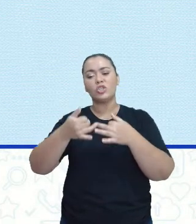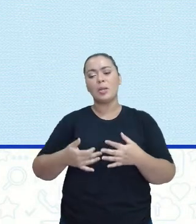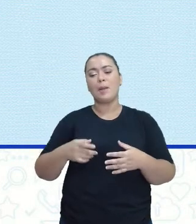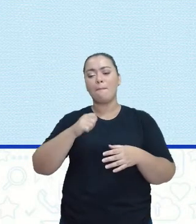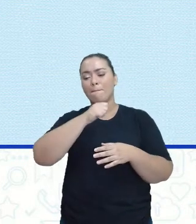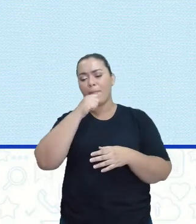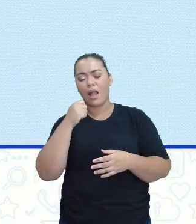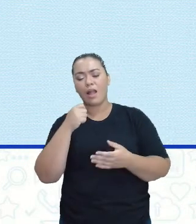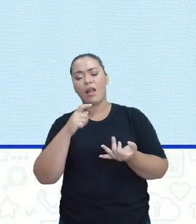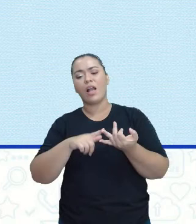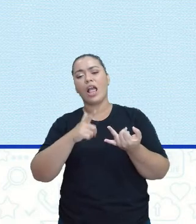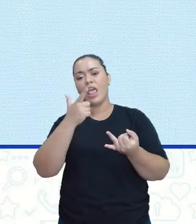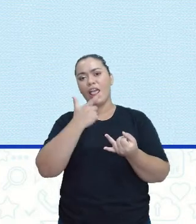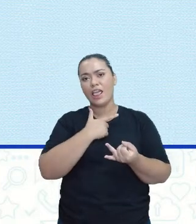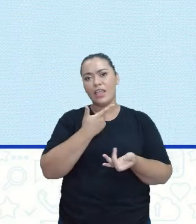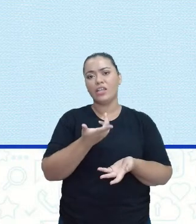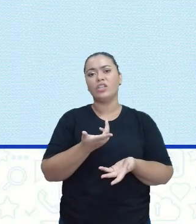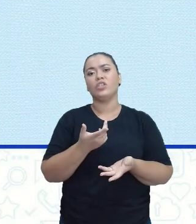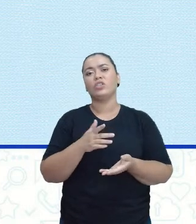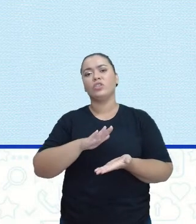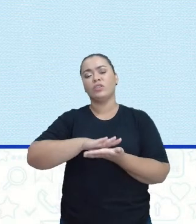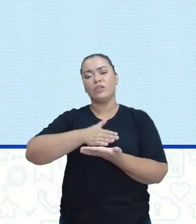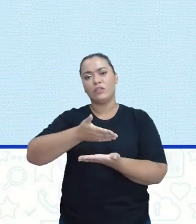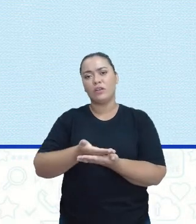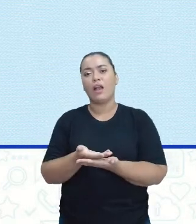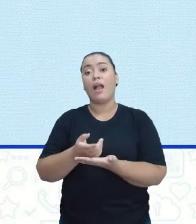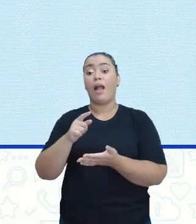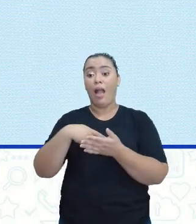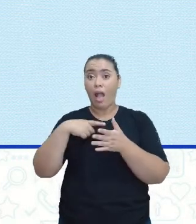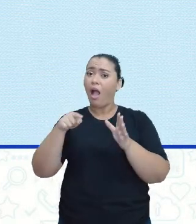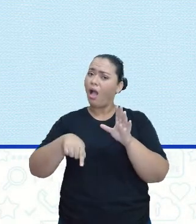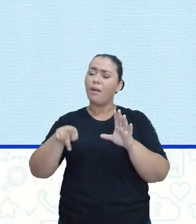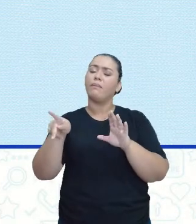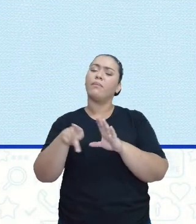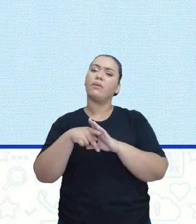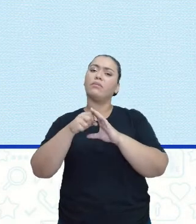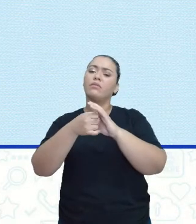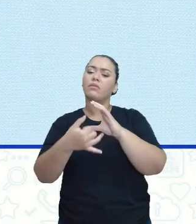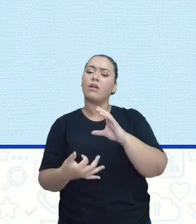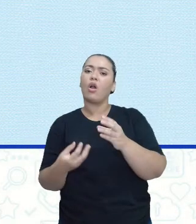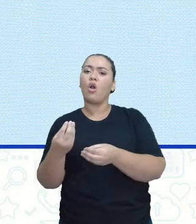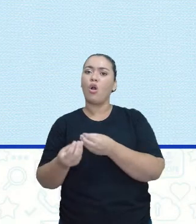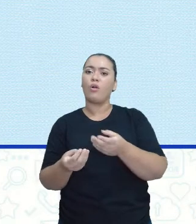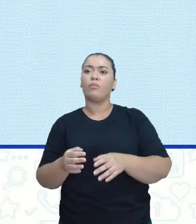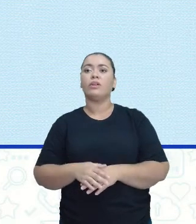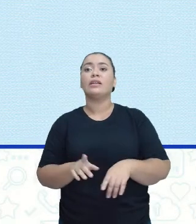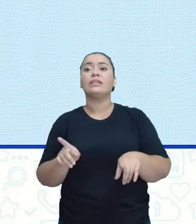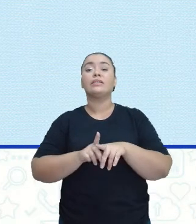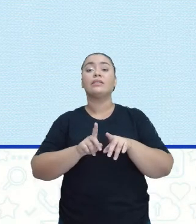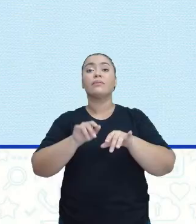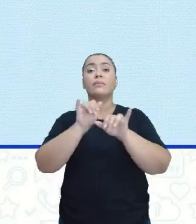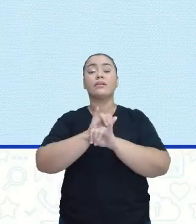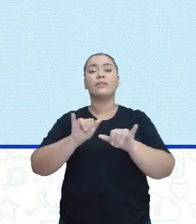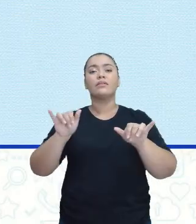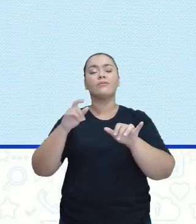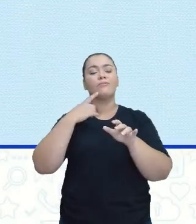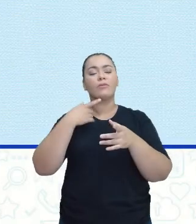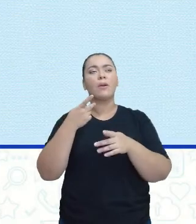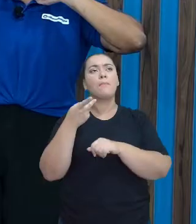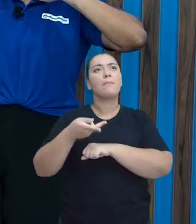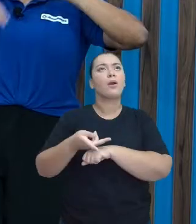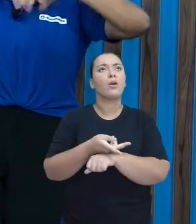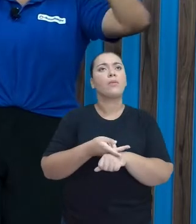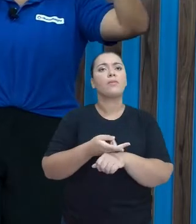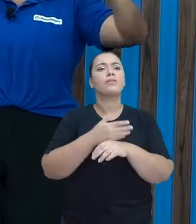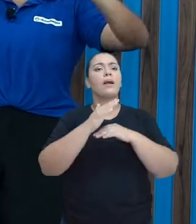frito na chapa, a gente tem o que? Uma descrição, né? E anúncios de classificados. Então,